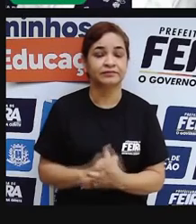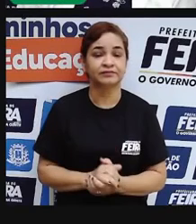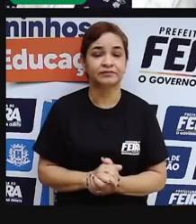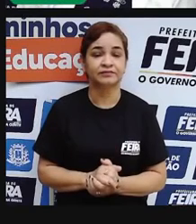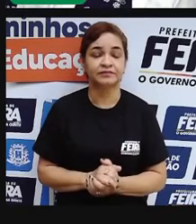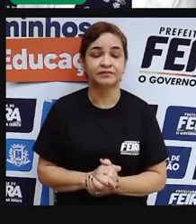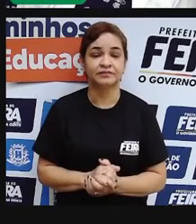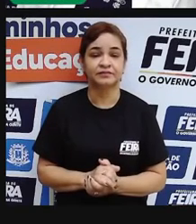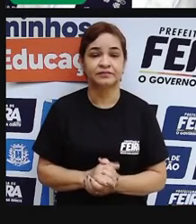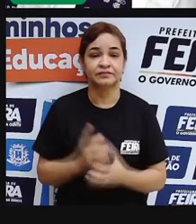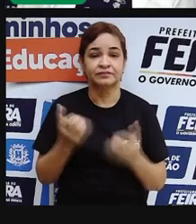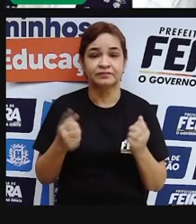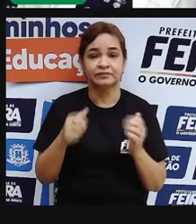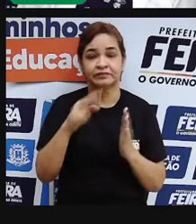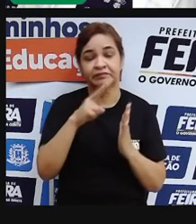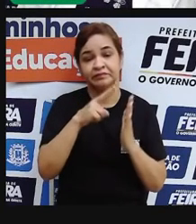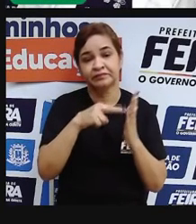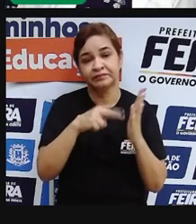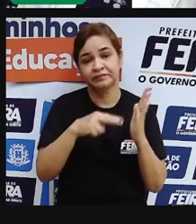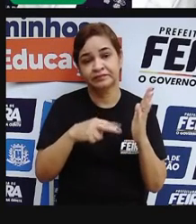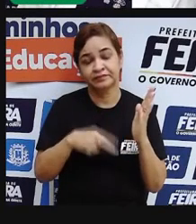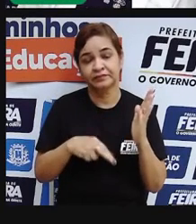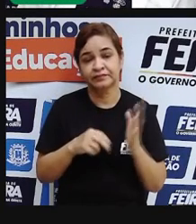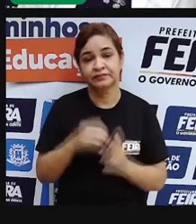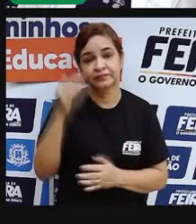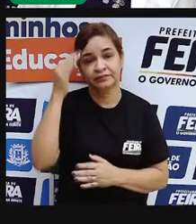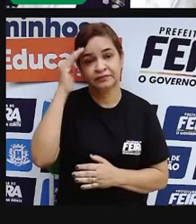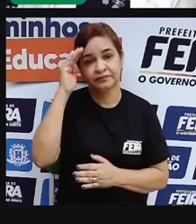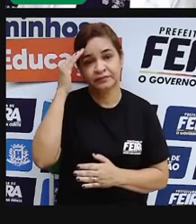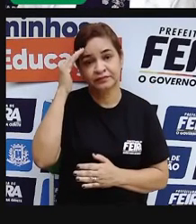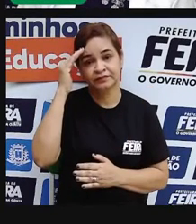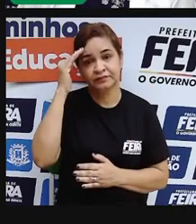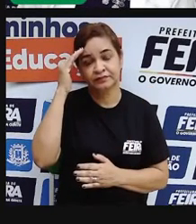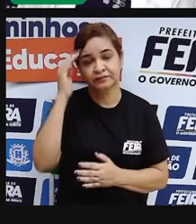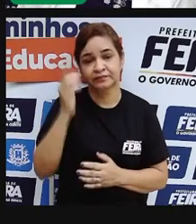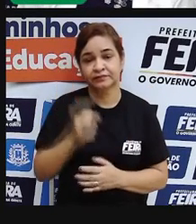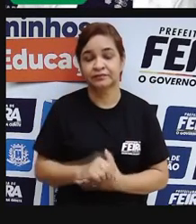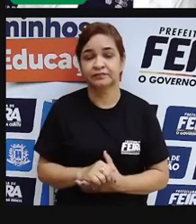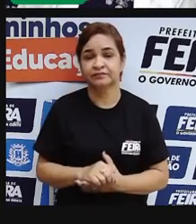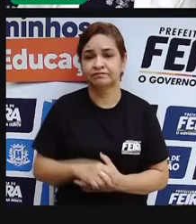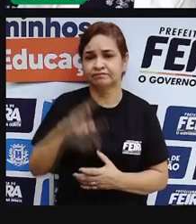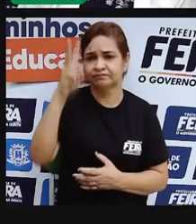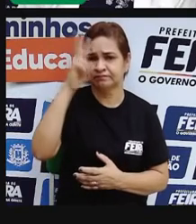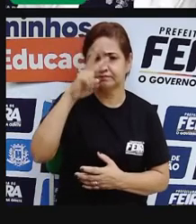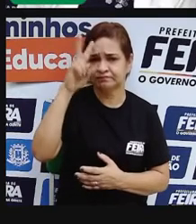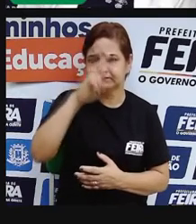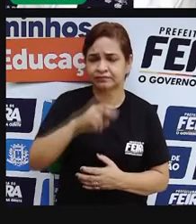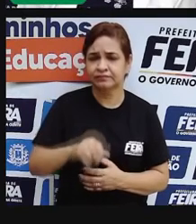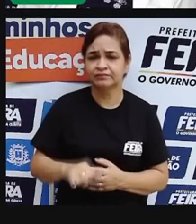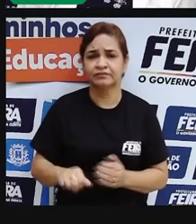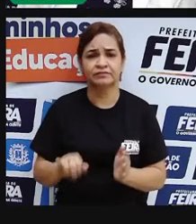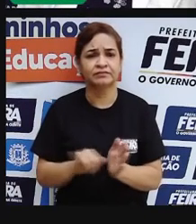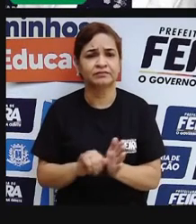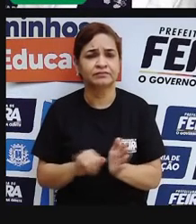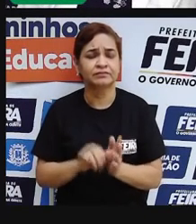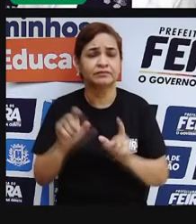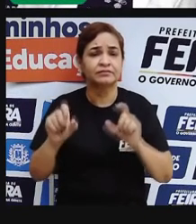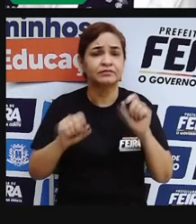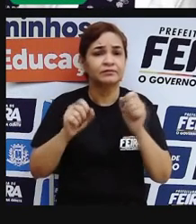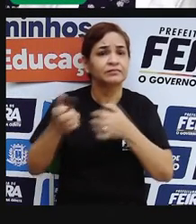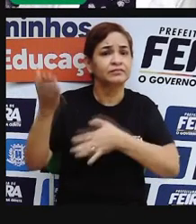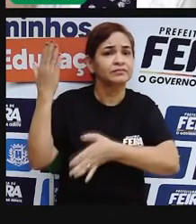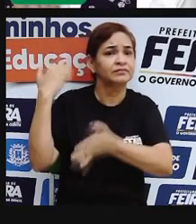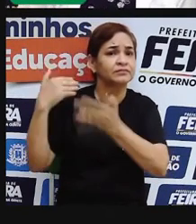e vamos ler esse texto e descobrir um pouco mais do que é memória do que é identidade e do que é a